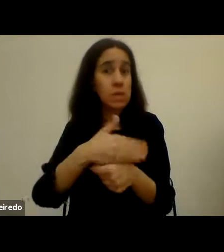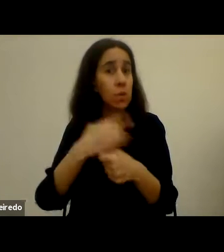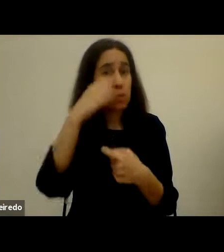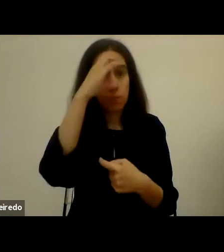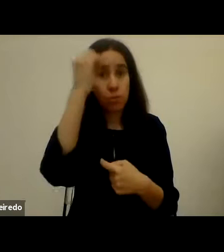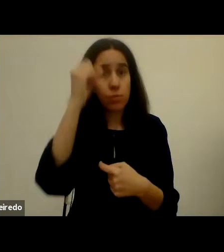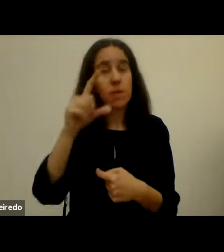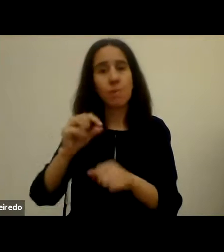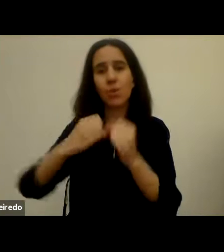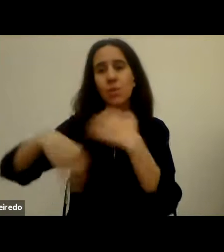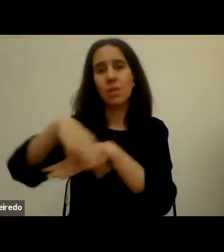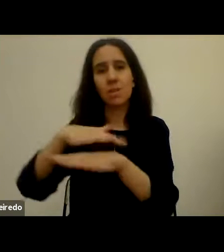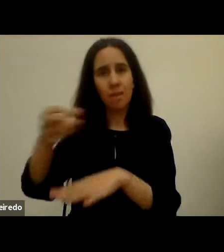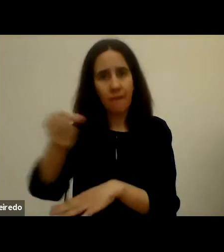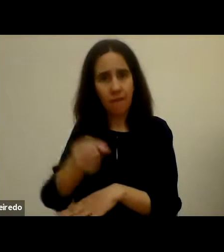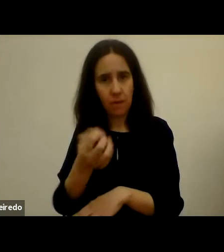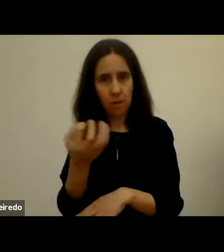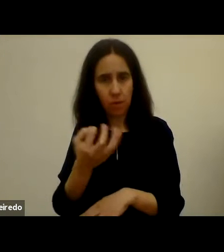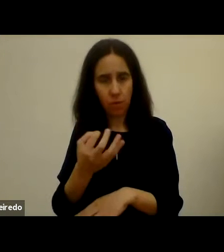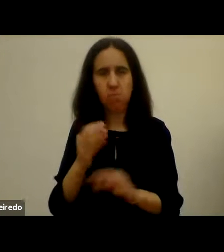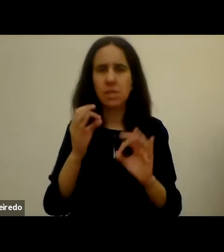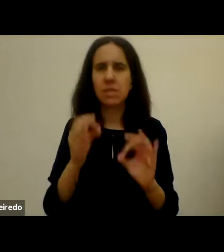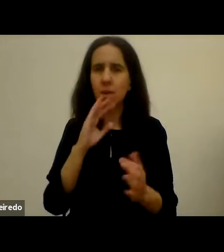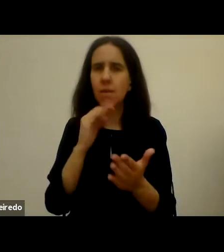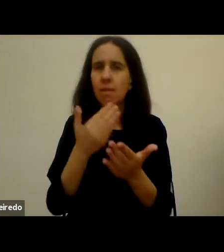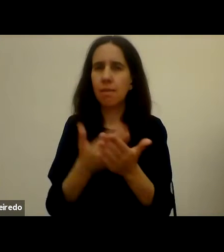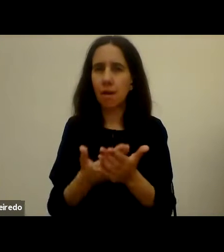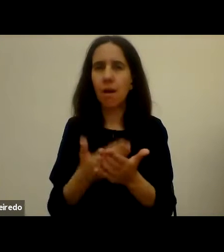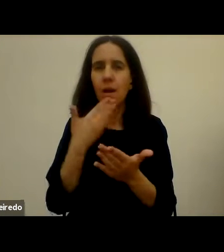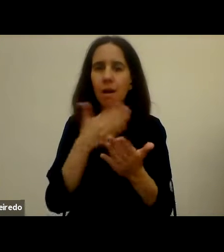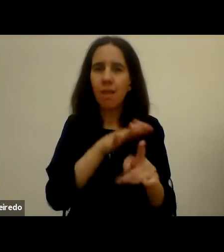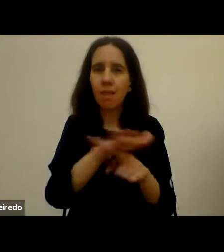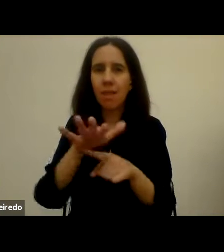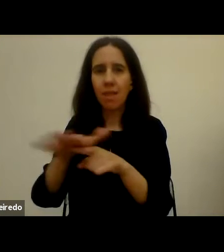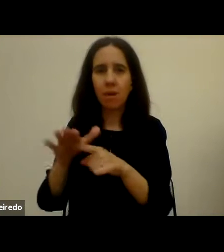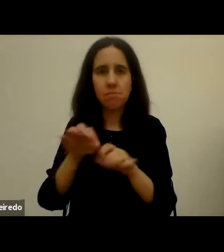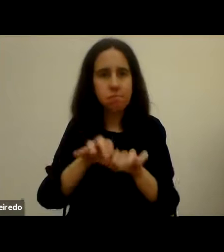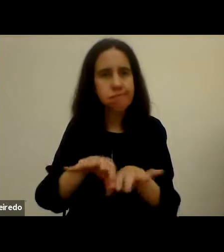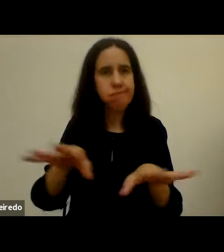própria sociedade civil, que certamente deixará um lastro e rastro